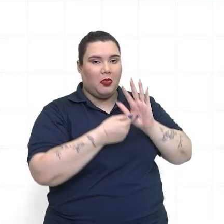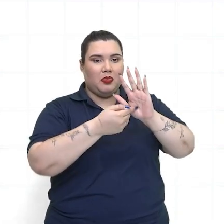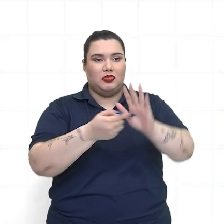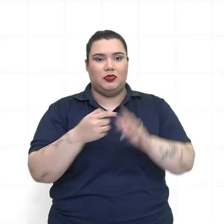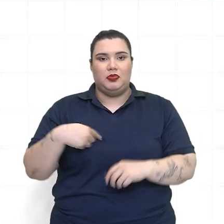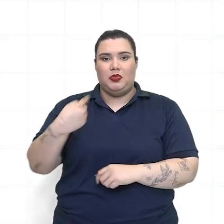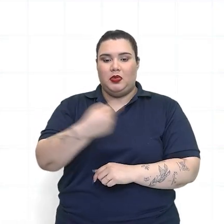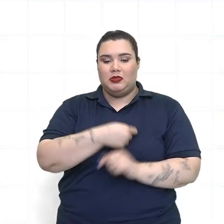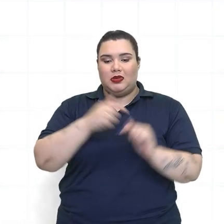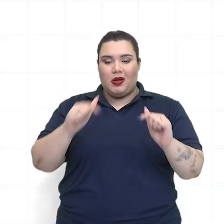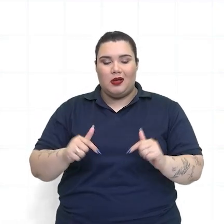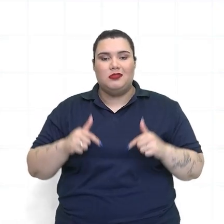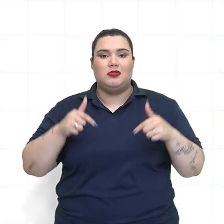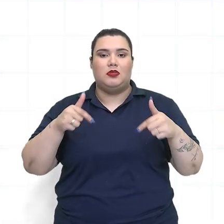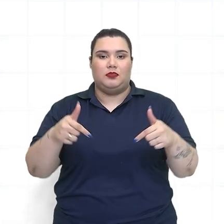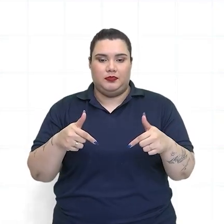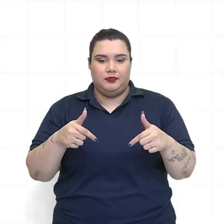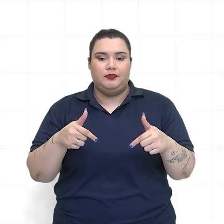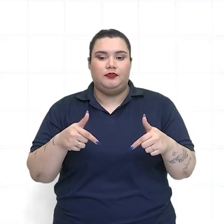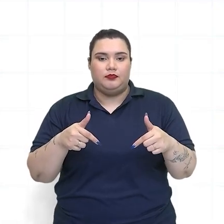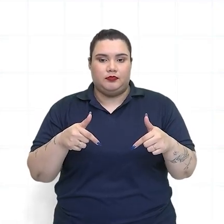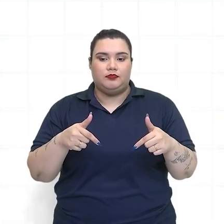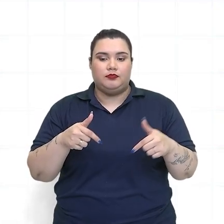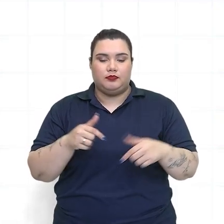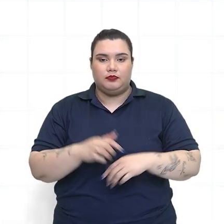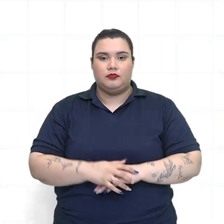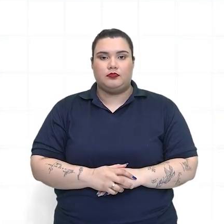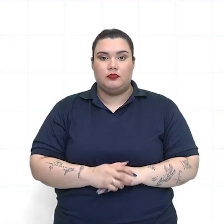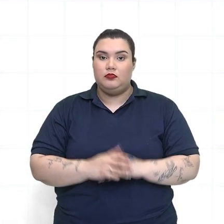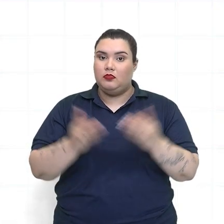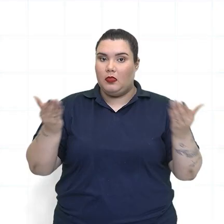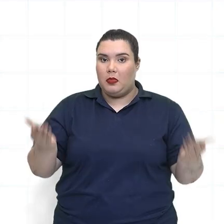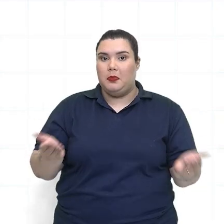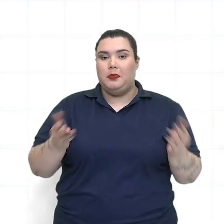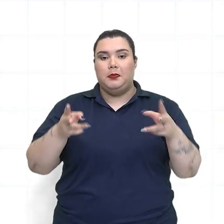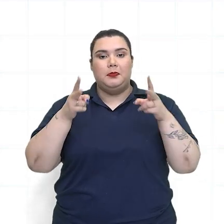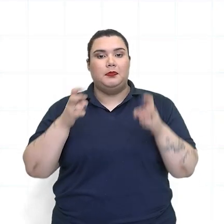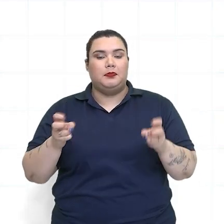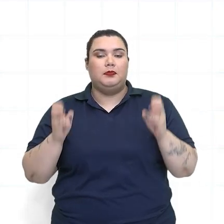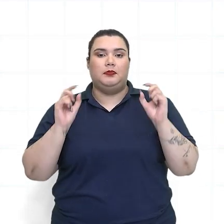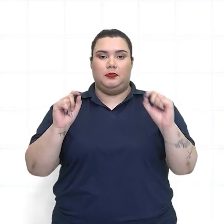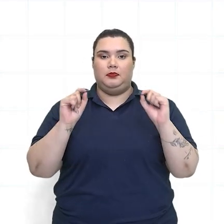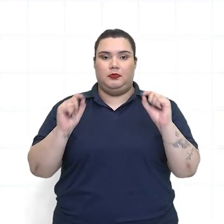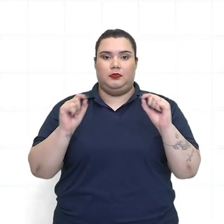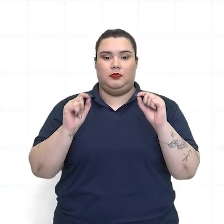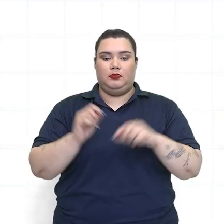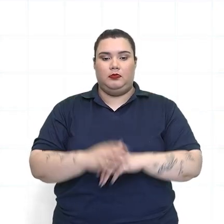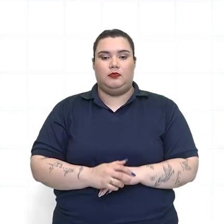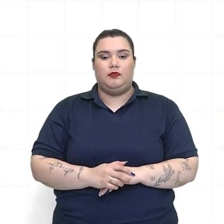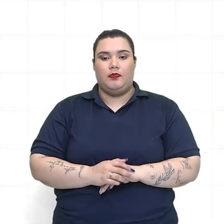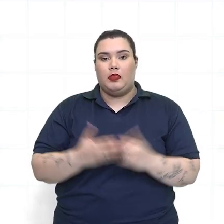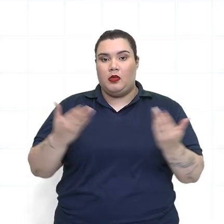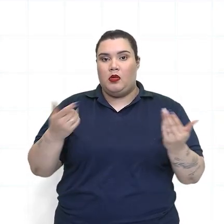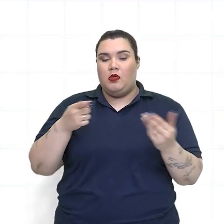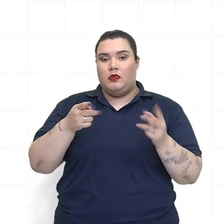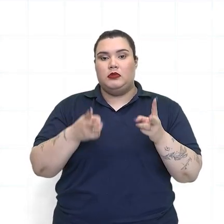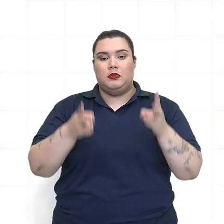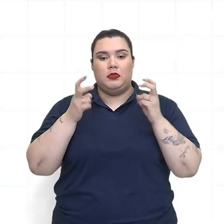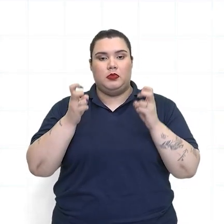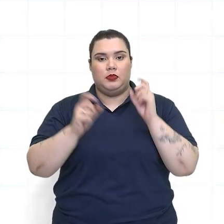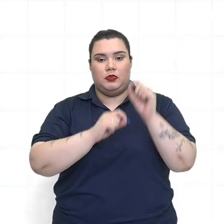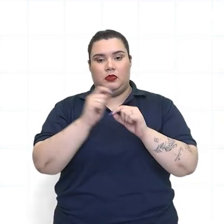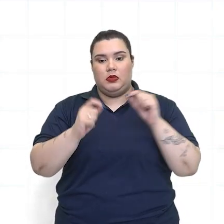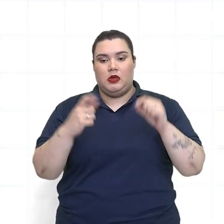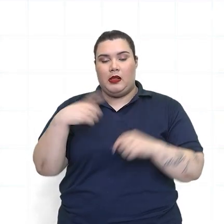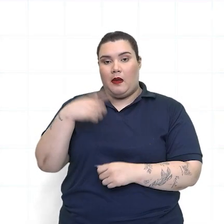nossas escolhas. Então, observem que, apesar de você notar um certo humor,